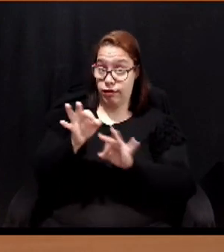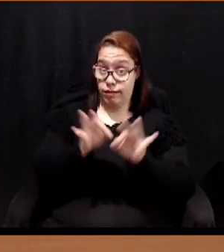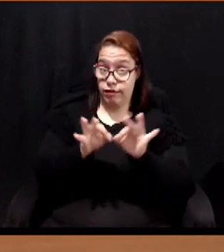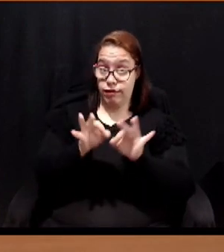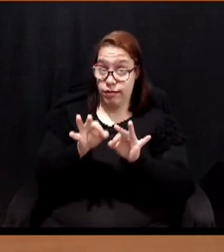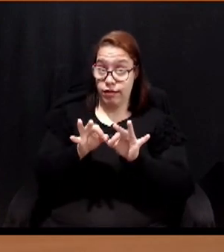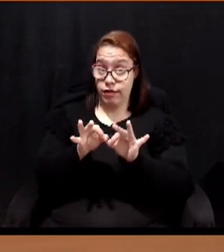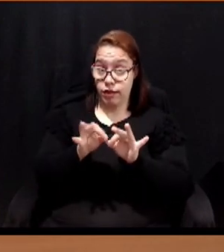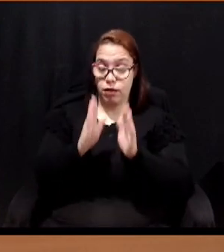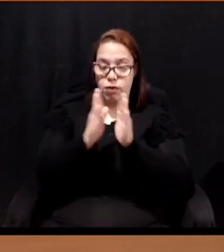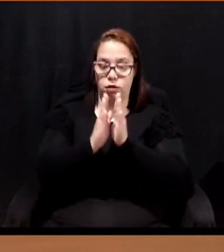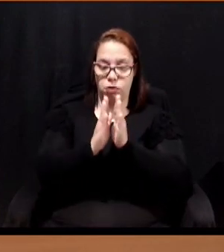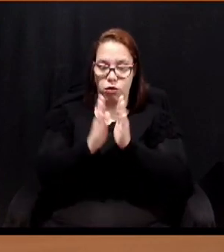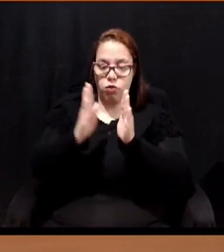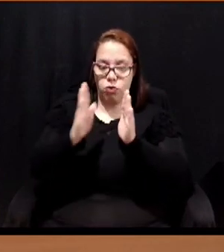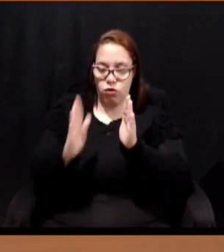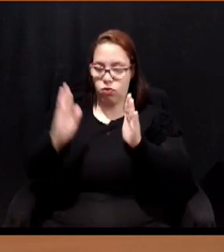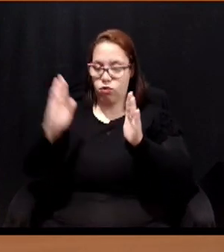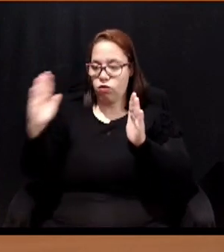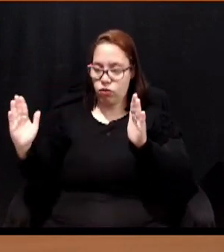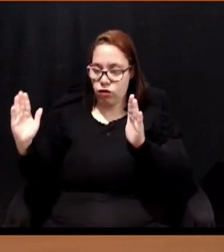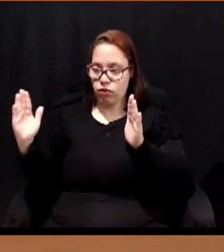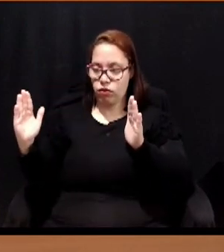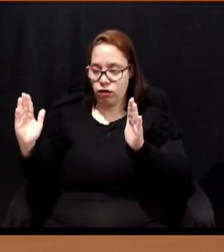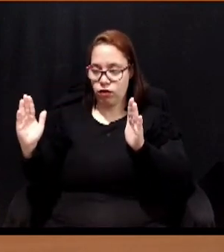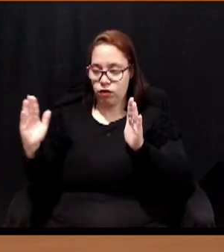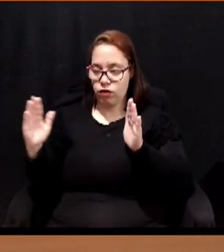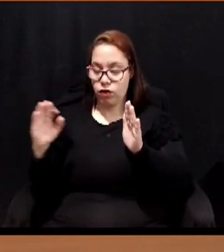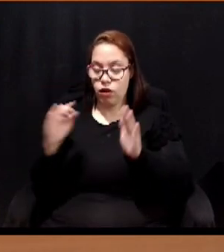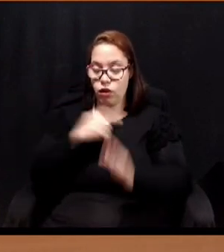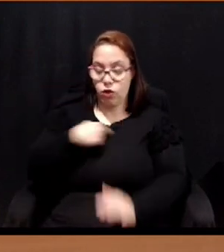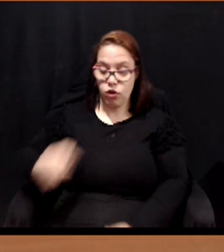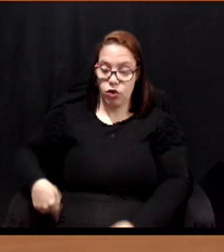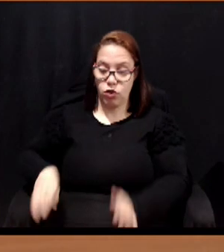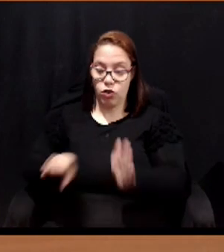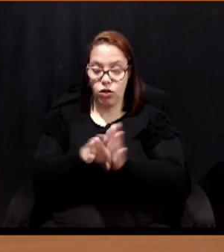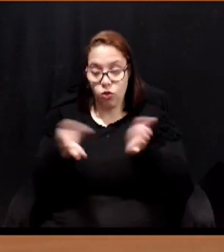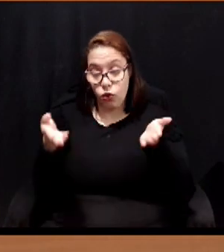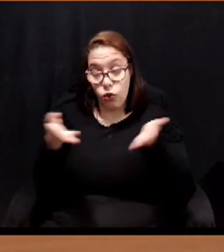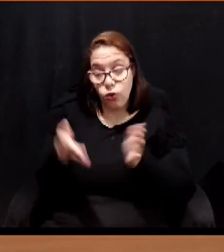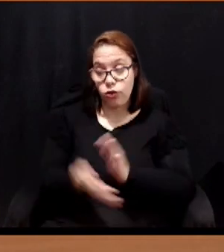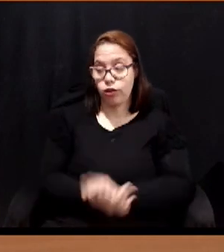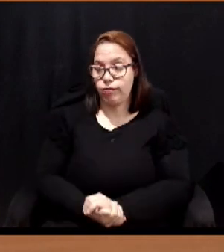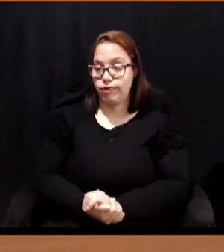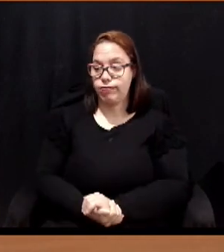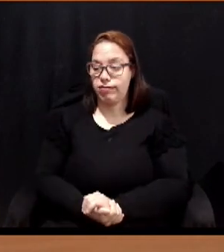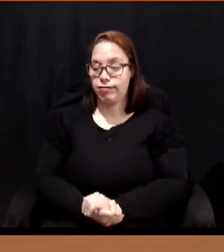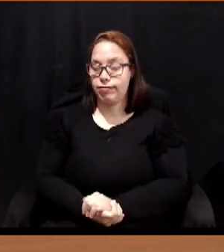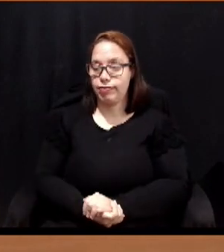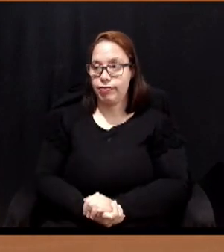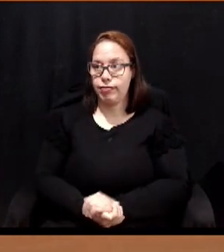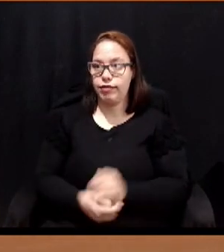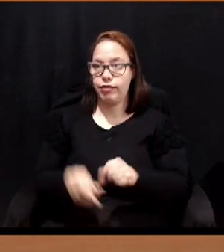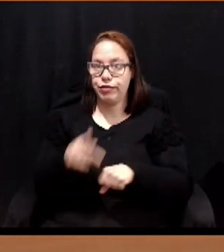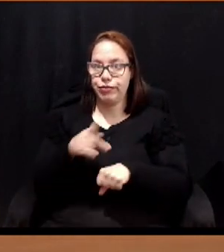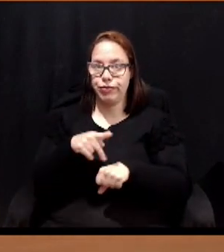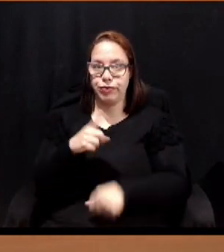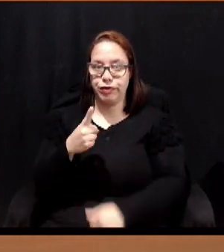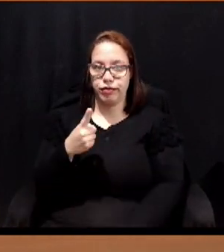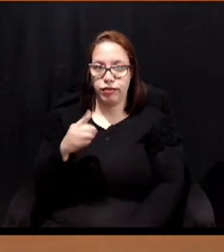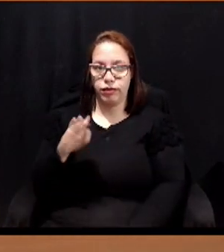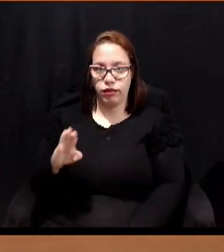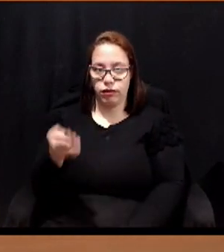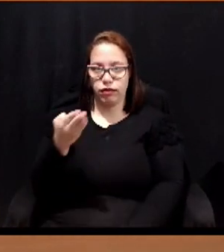longo prazo foi o que fez a China chegar onde ela chegou. Quer dizer, um país com 1 bilhão